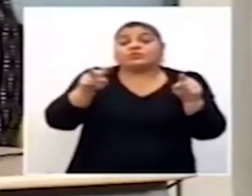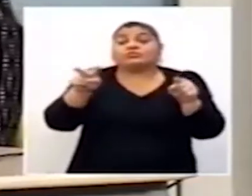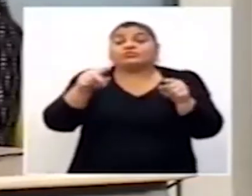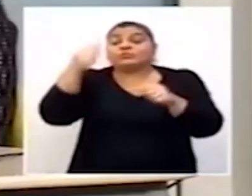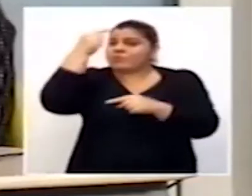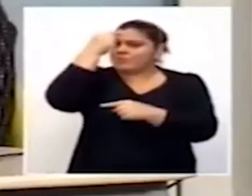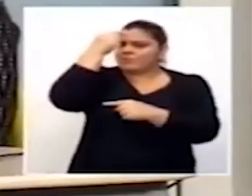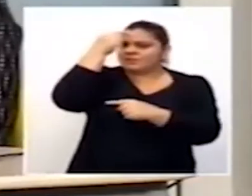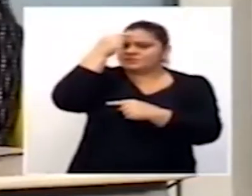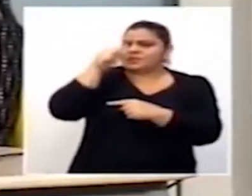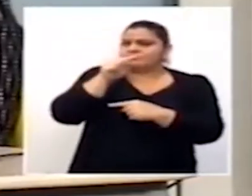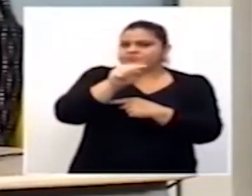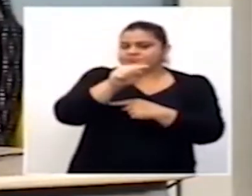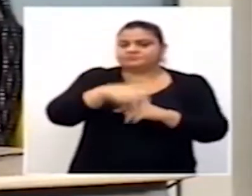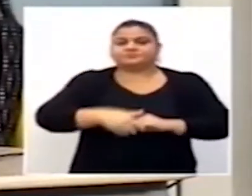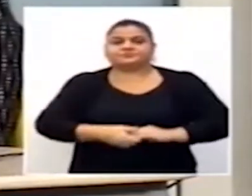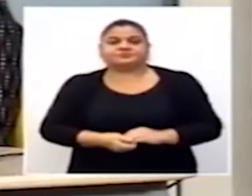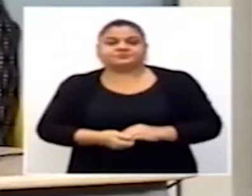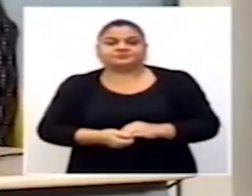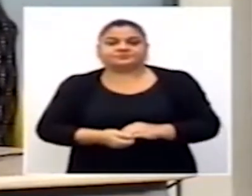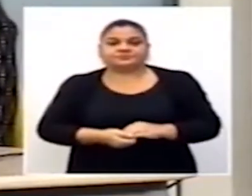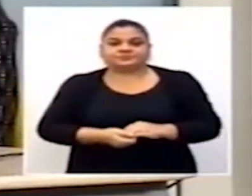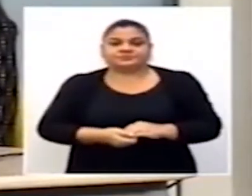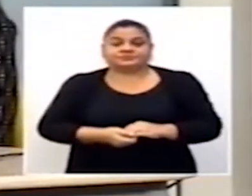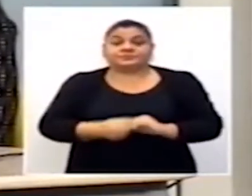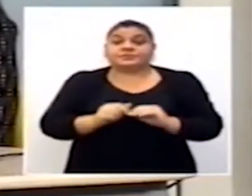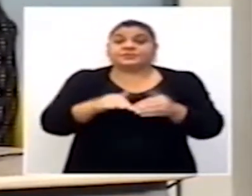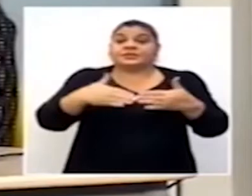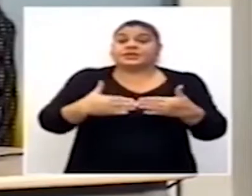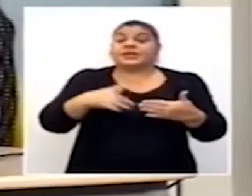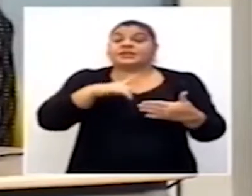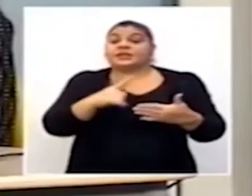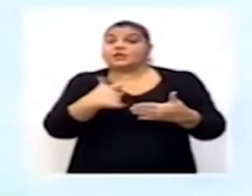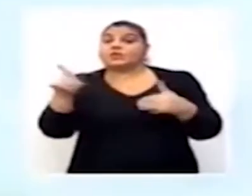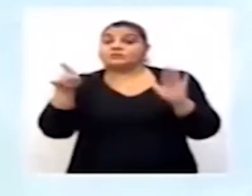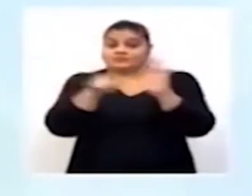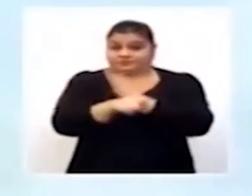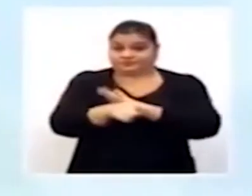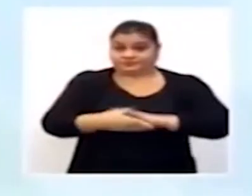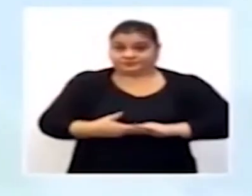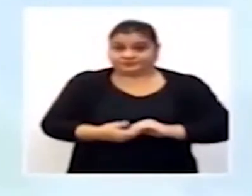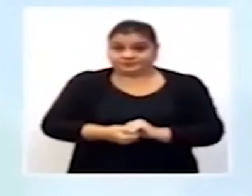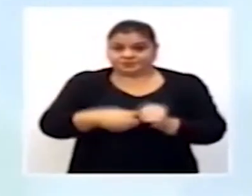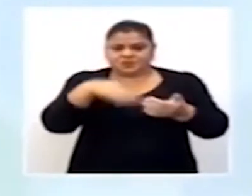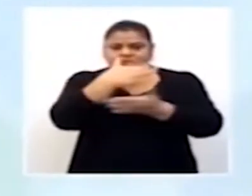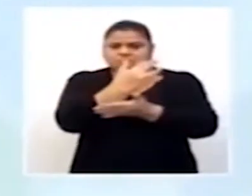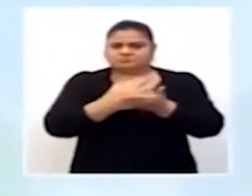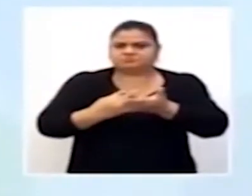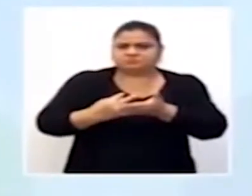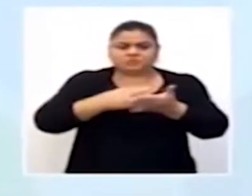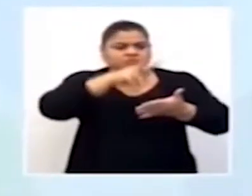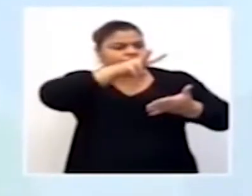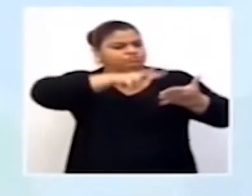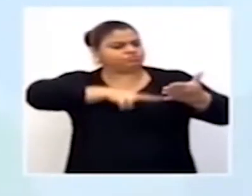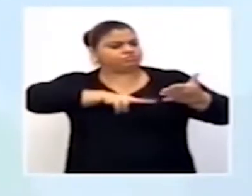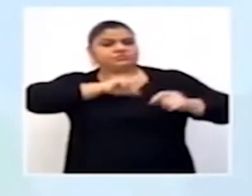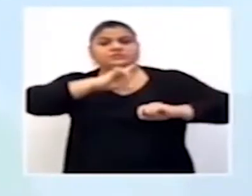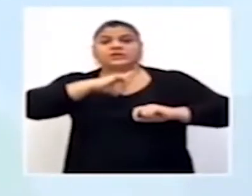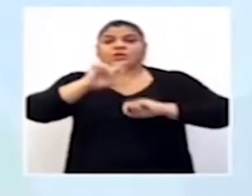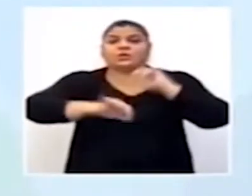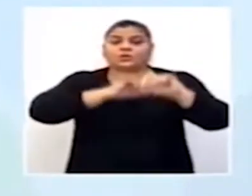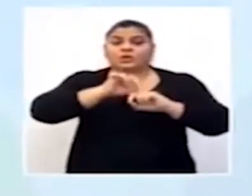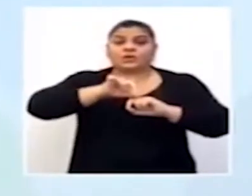pensar sobre isso certo aí eu tenho outra questão no texto lido o efeito de humor